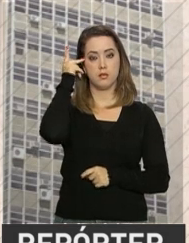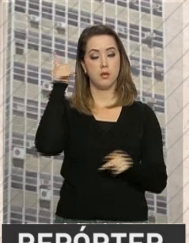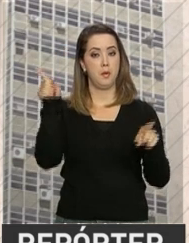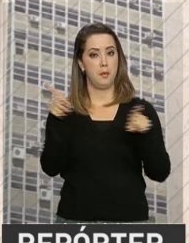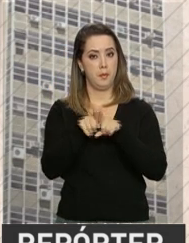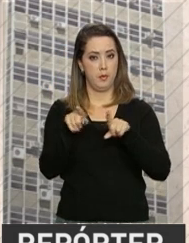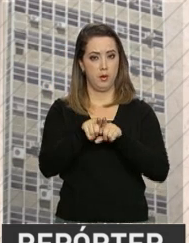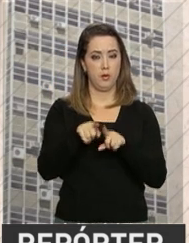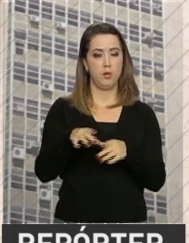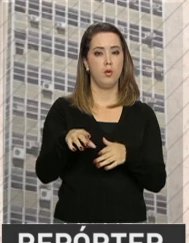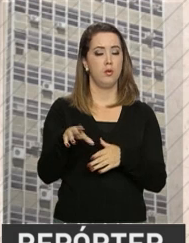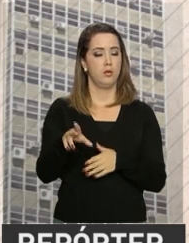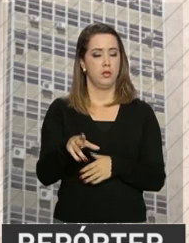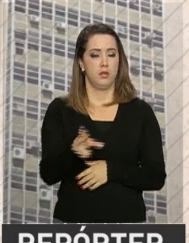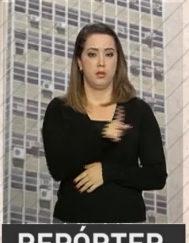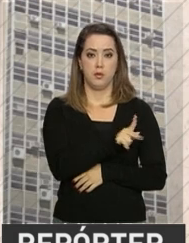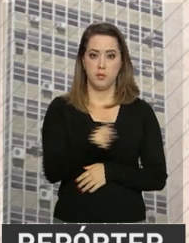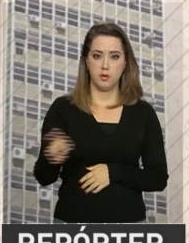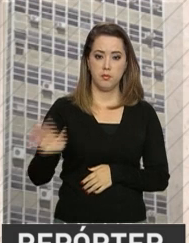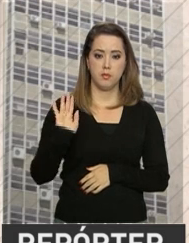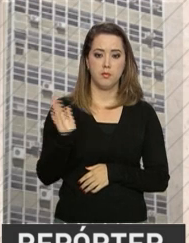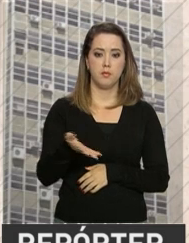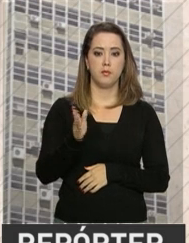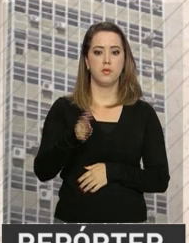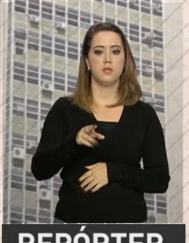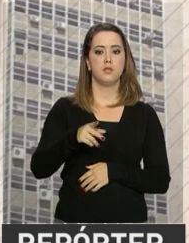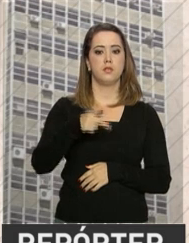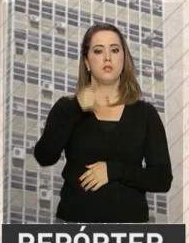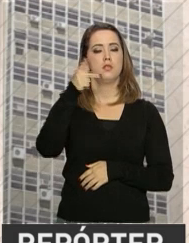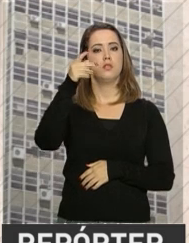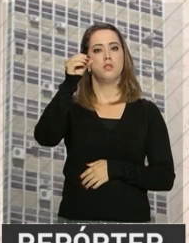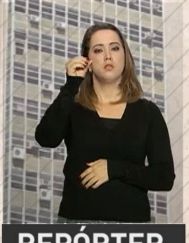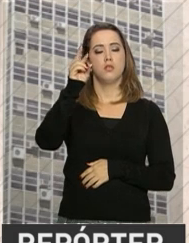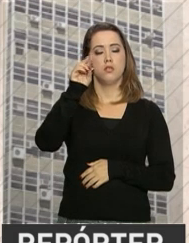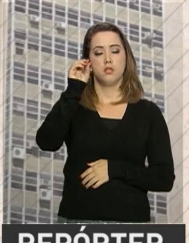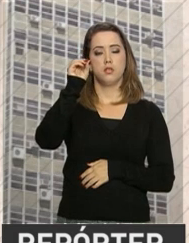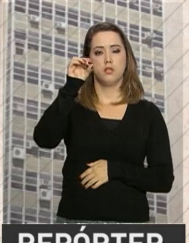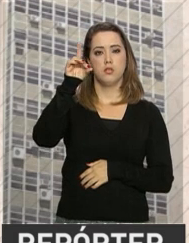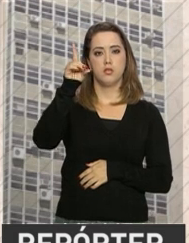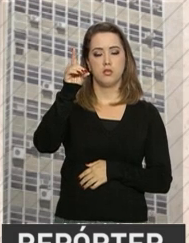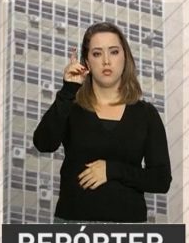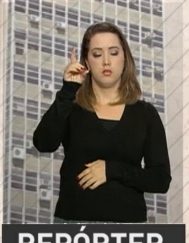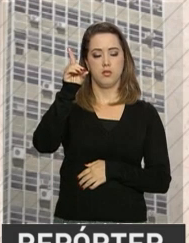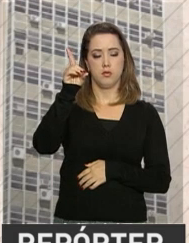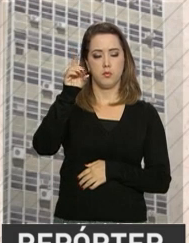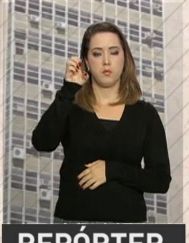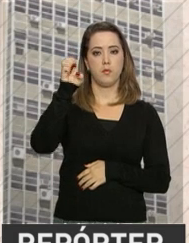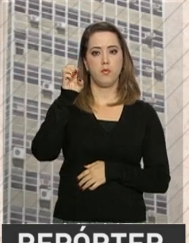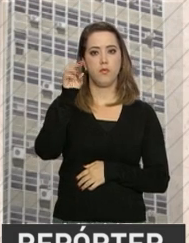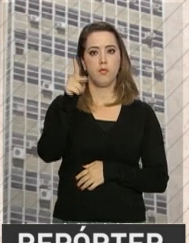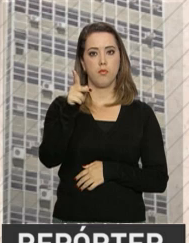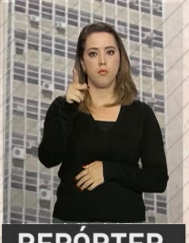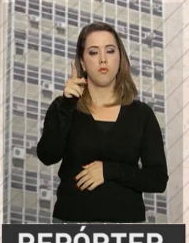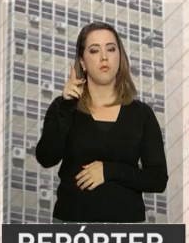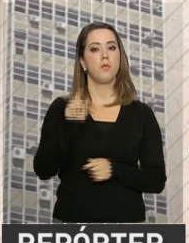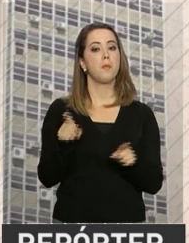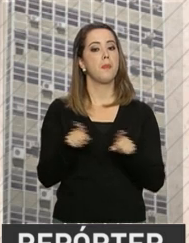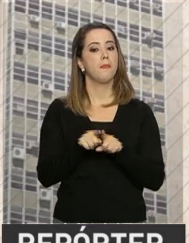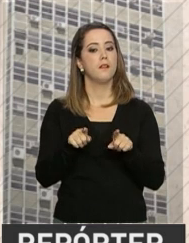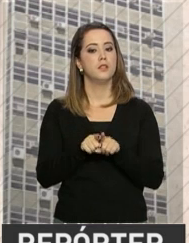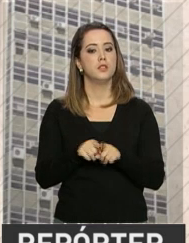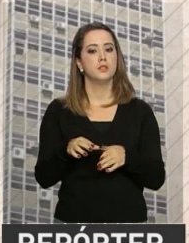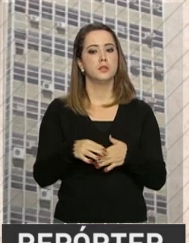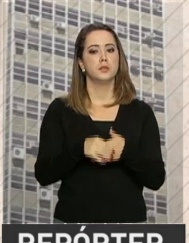Prodesp empresa de informática do Estado de São Paulo atuou como diretor da Caixa Seguros e integrou o programa